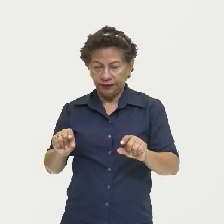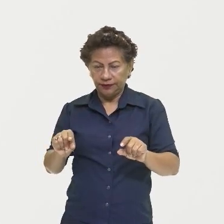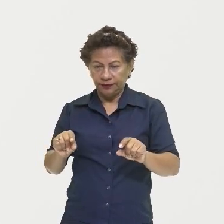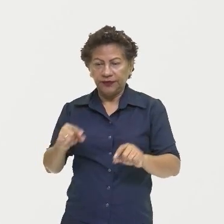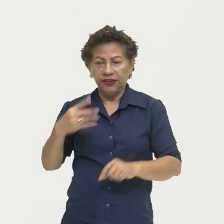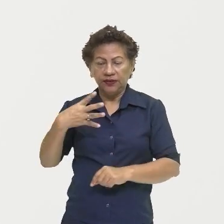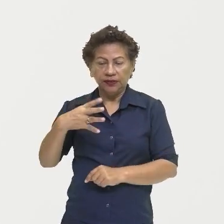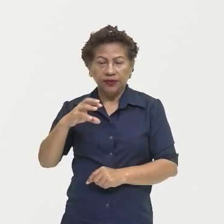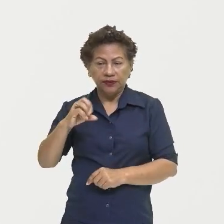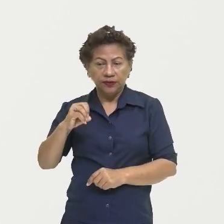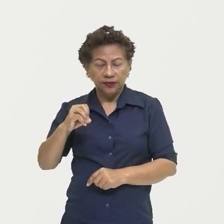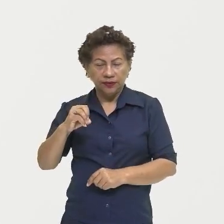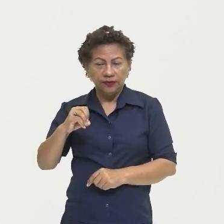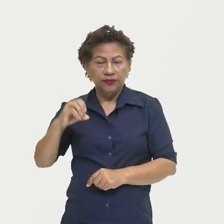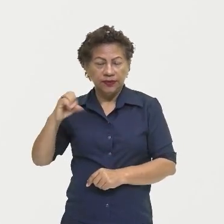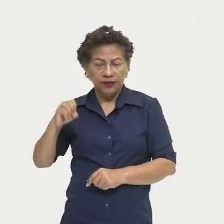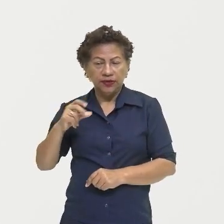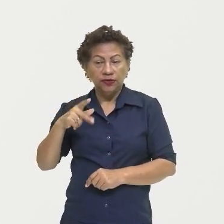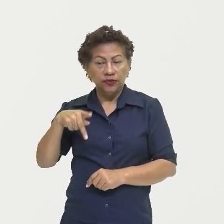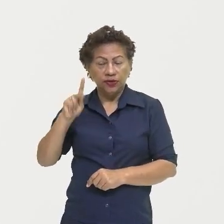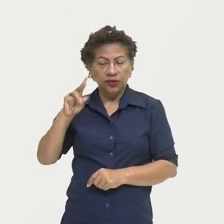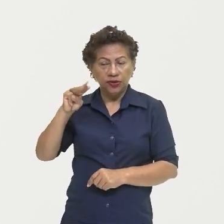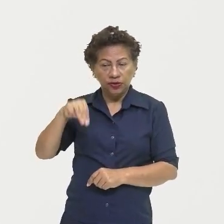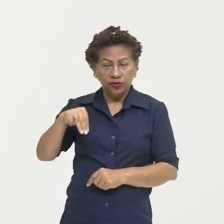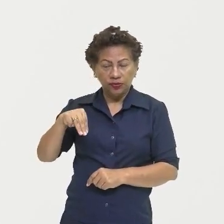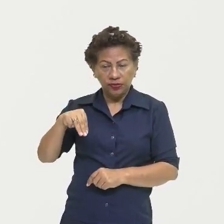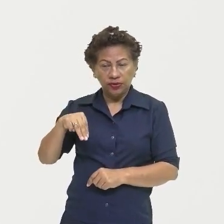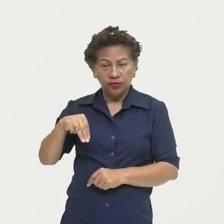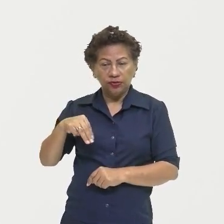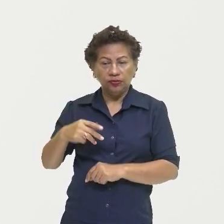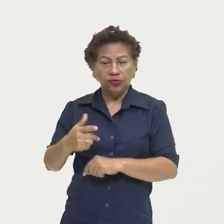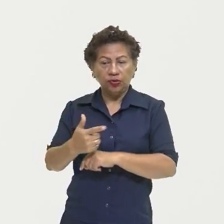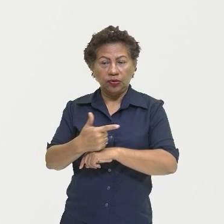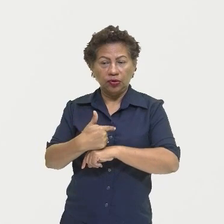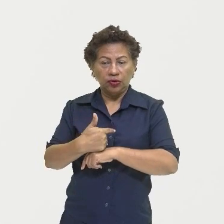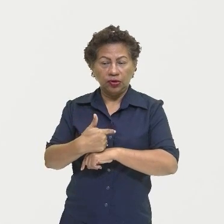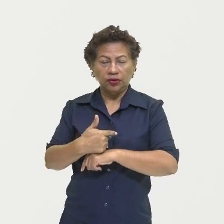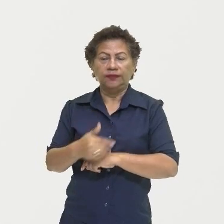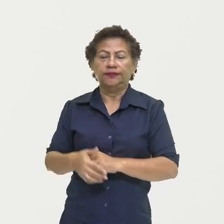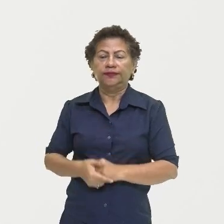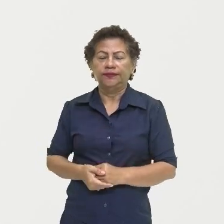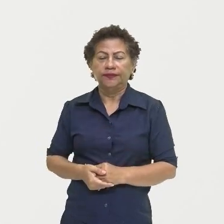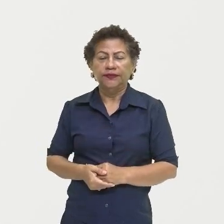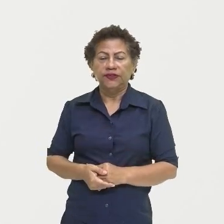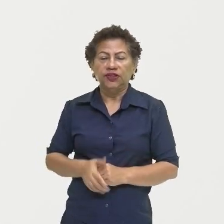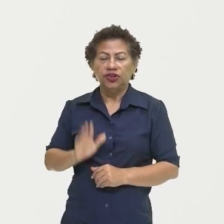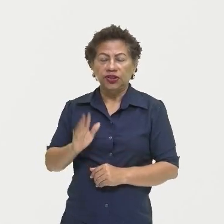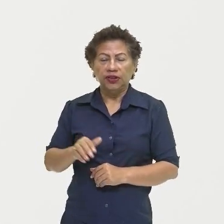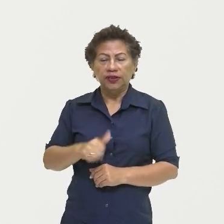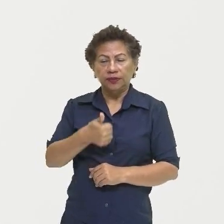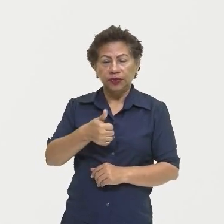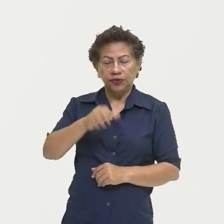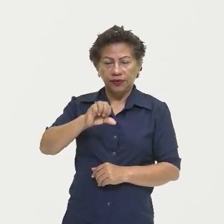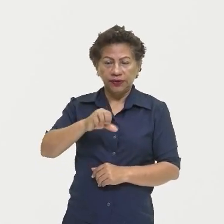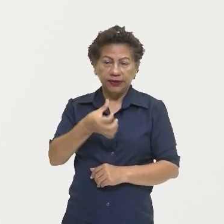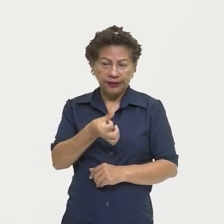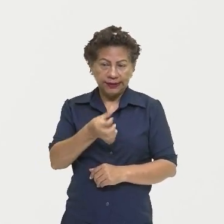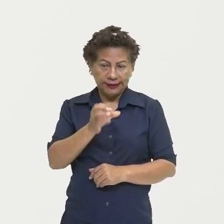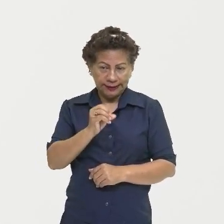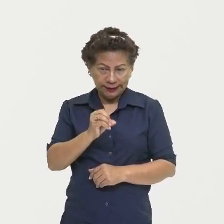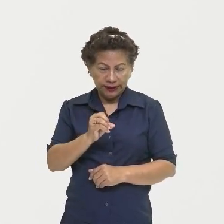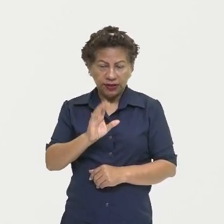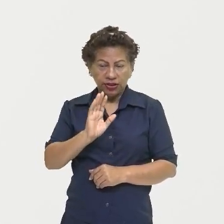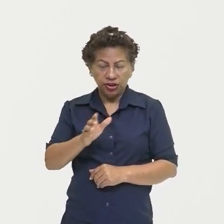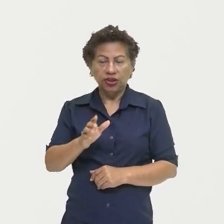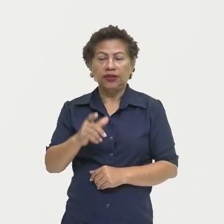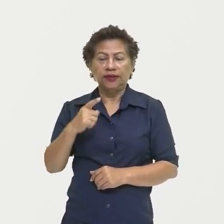hora. E no último aqui, já na década de 60, né? Nos anos 1960, a gente já tem os jatos